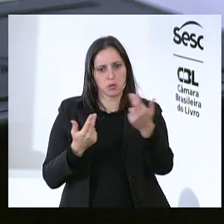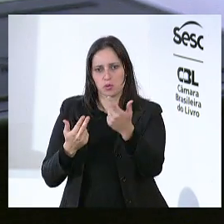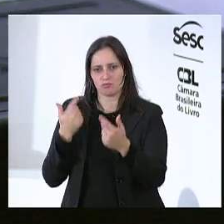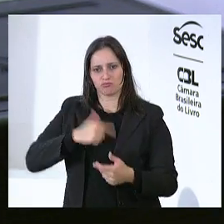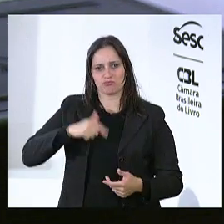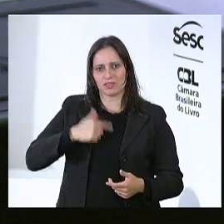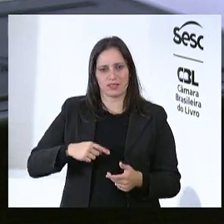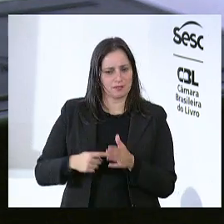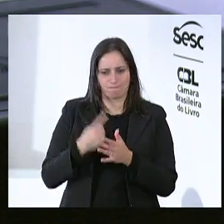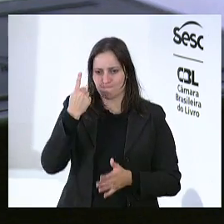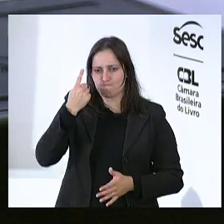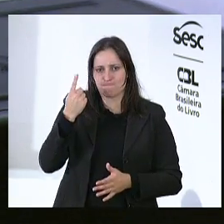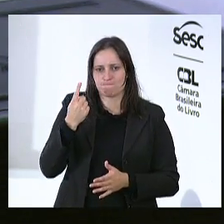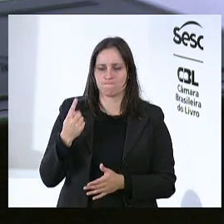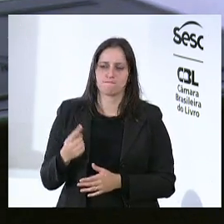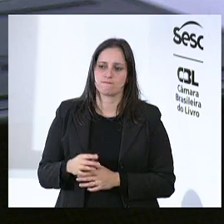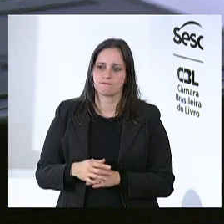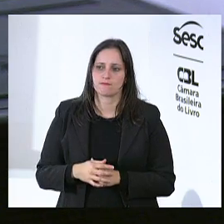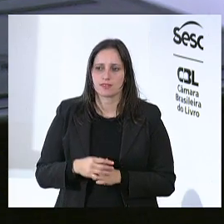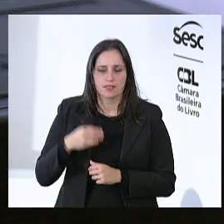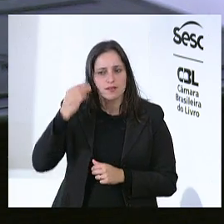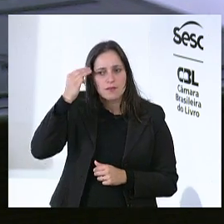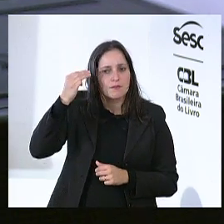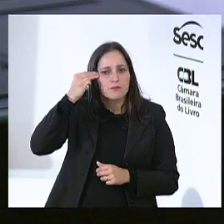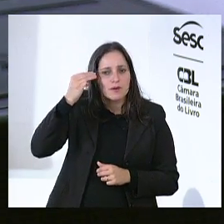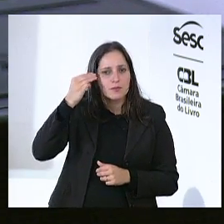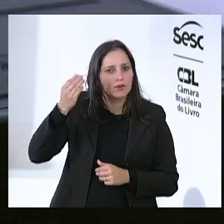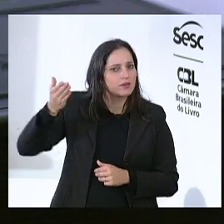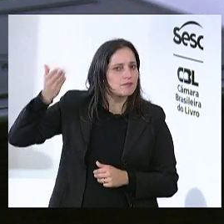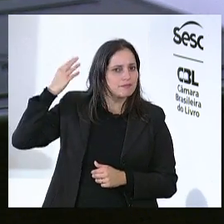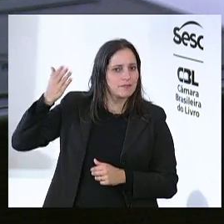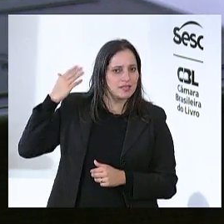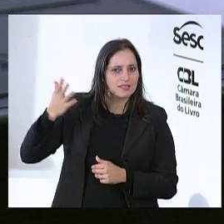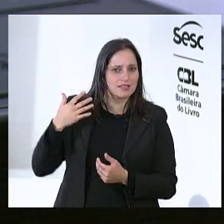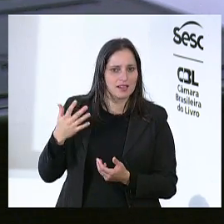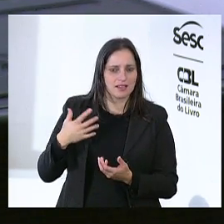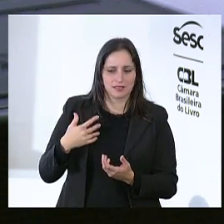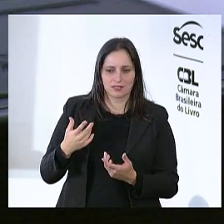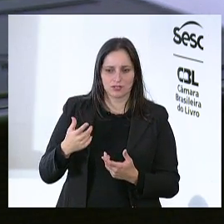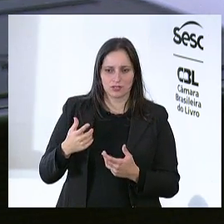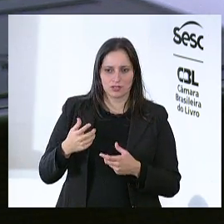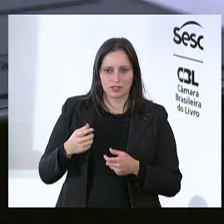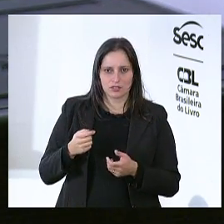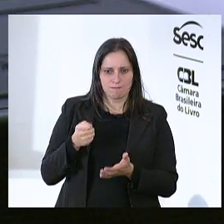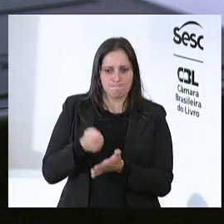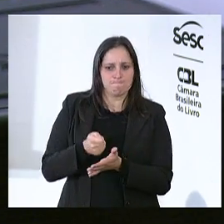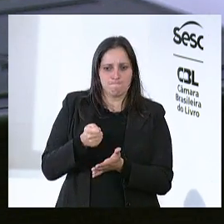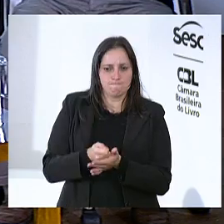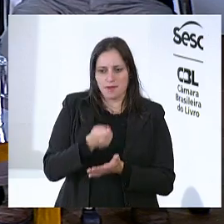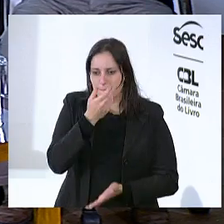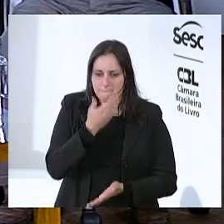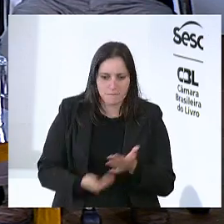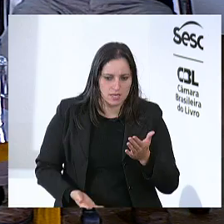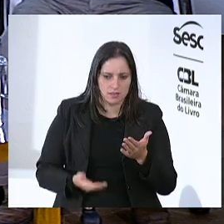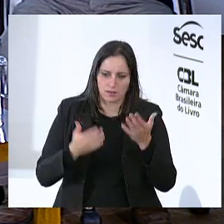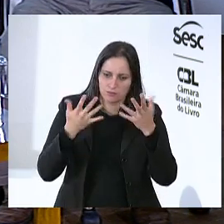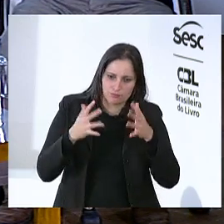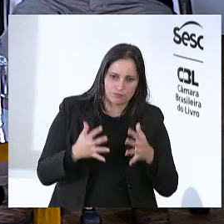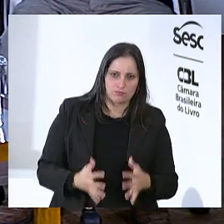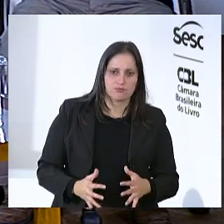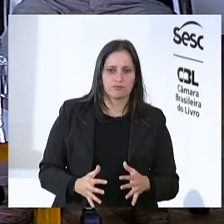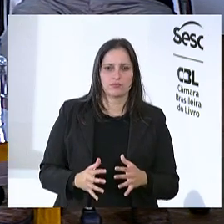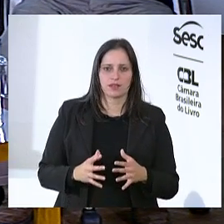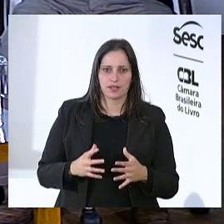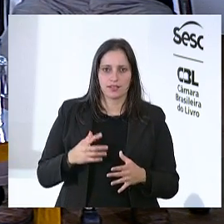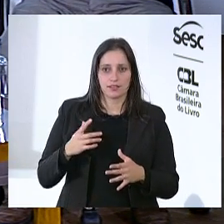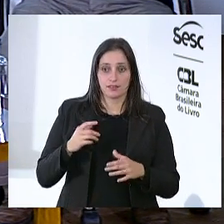vencido, né? Que aquele que perdeu a batalha política na época se tornou o vencedor